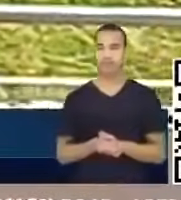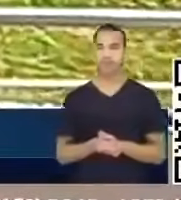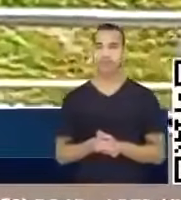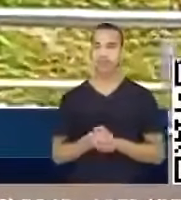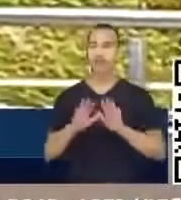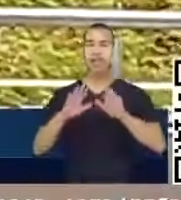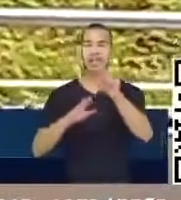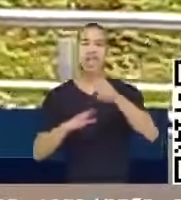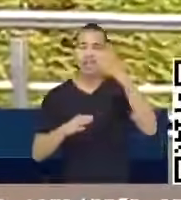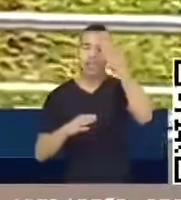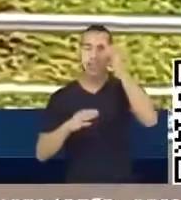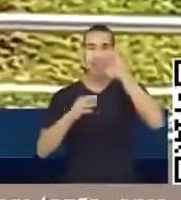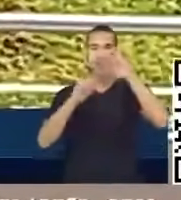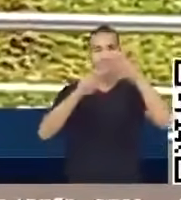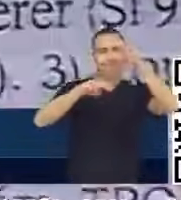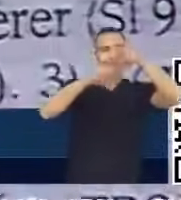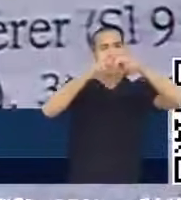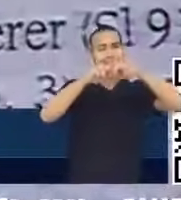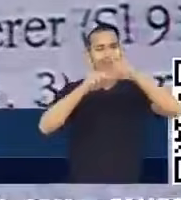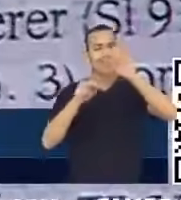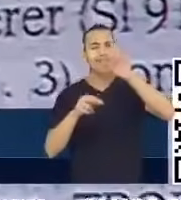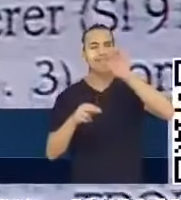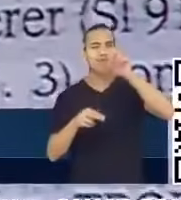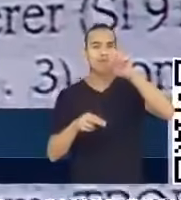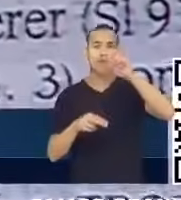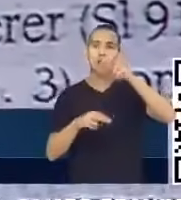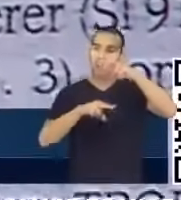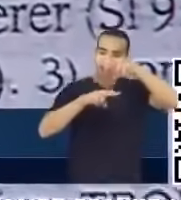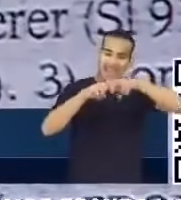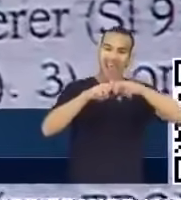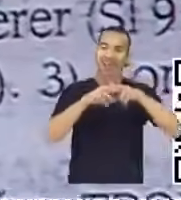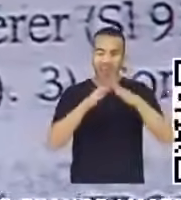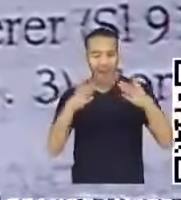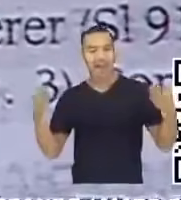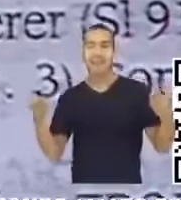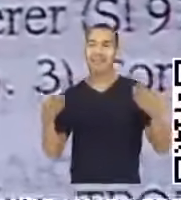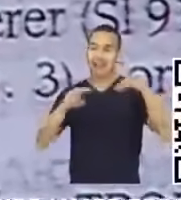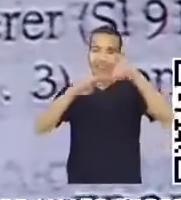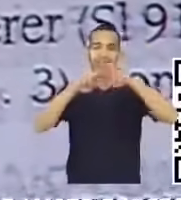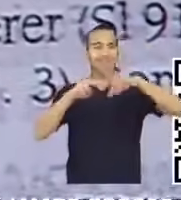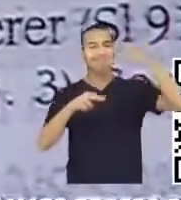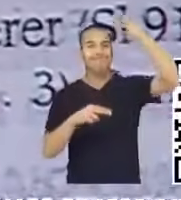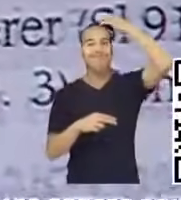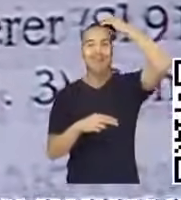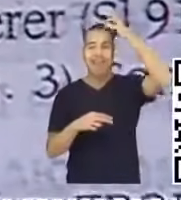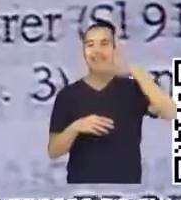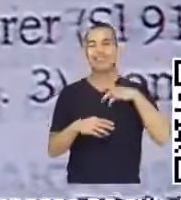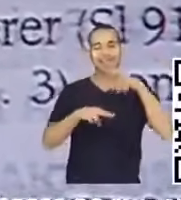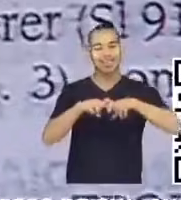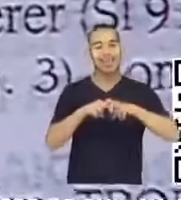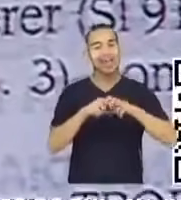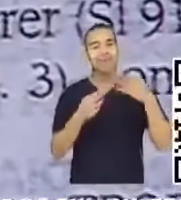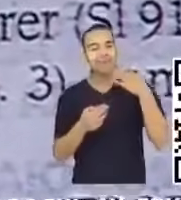e quem sabia que o trono é uma cadeira na cadeira grande né isso uma cadeira grande confortável